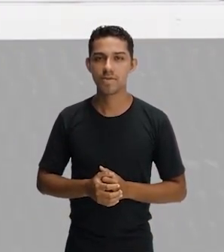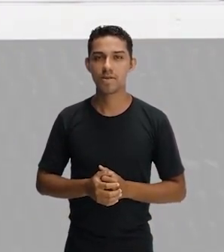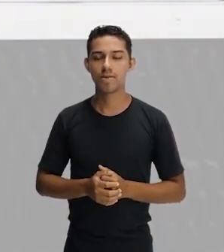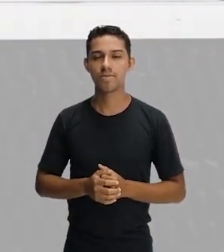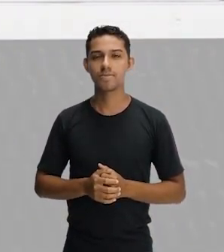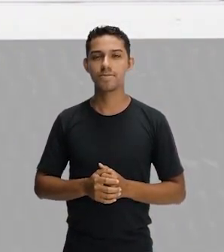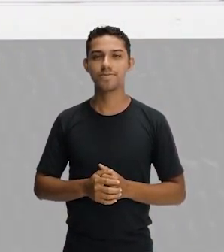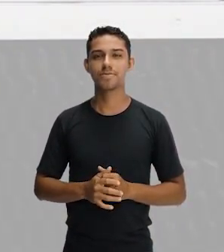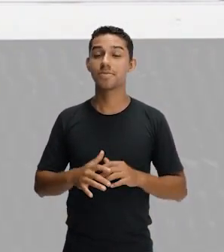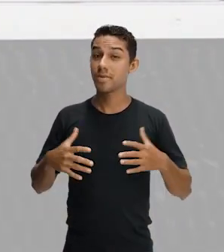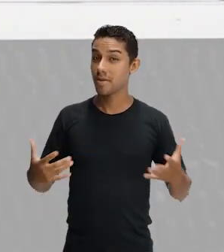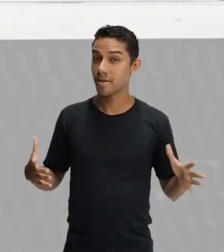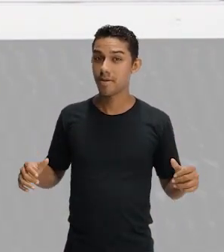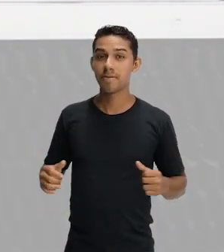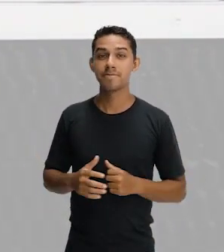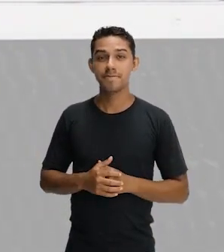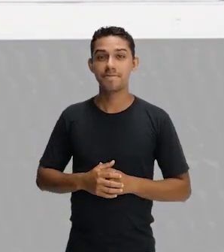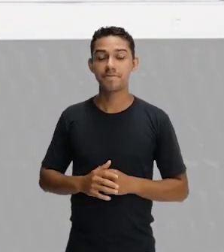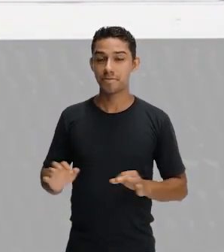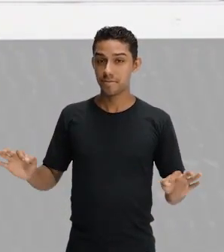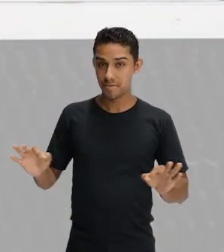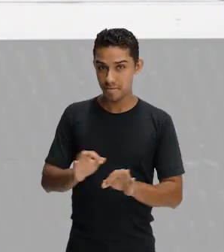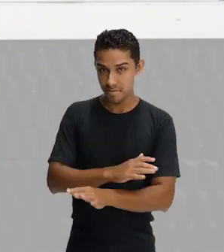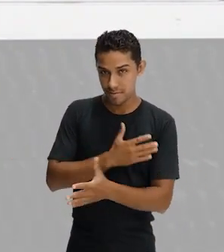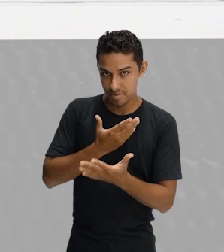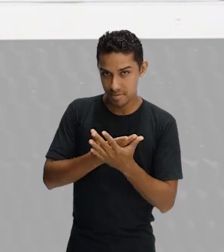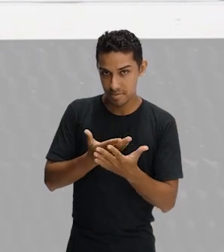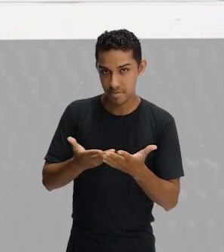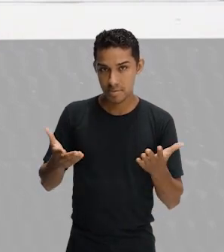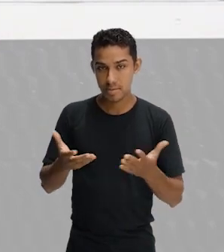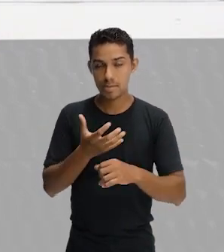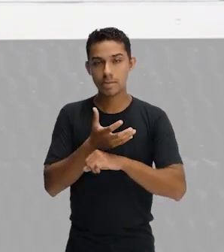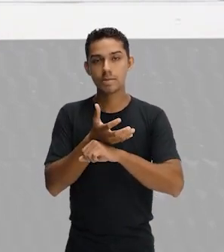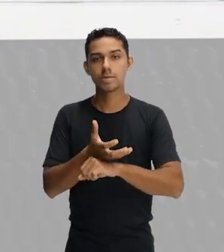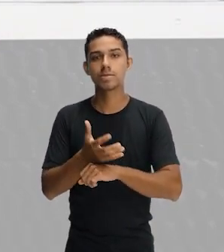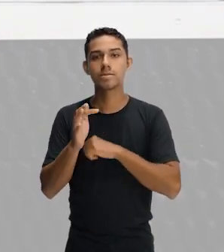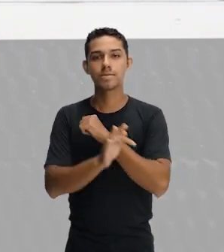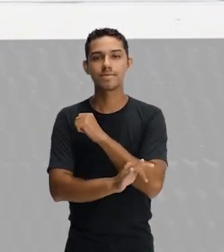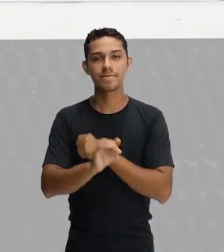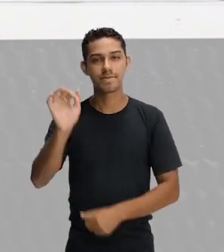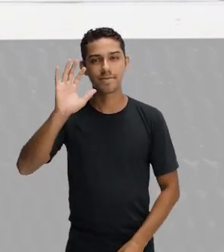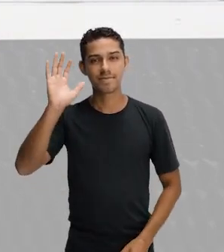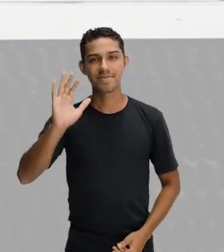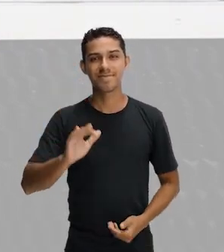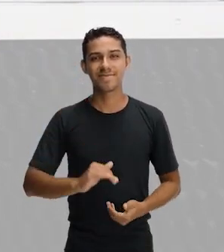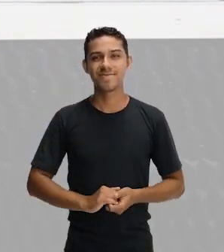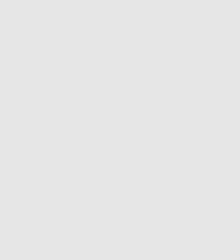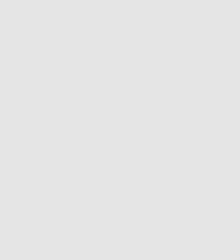Então, com isso, nós finalizamos a nossa aula e até a próxima.